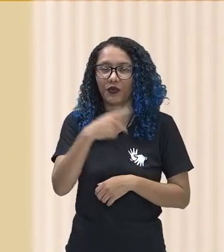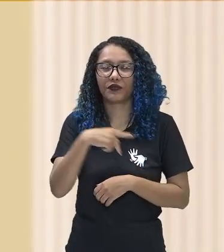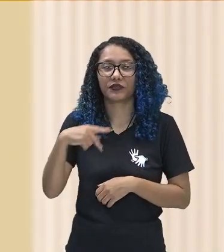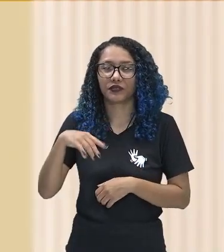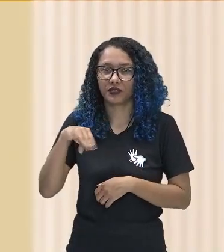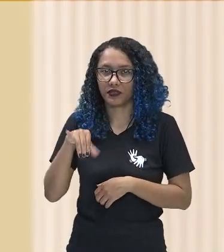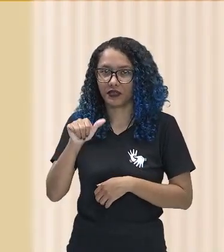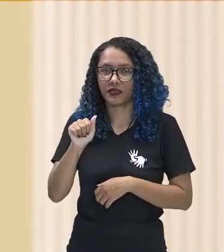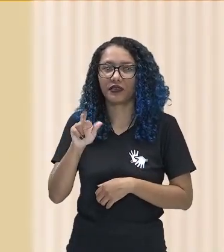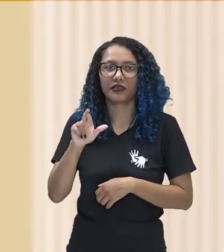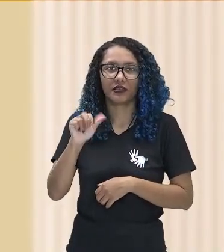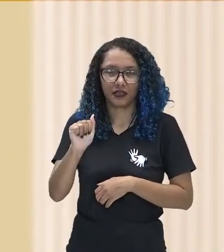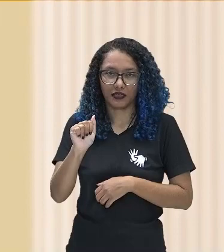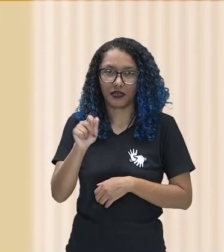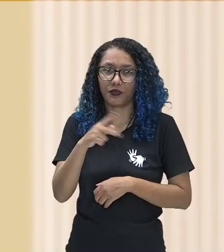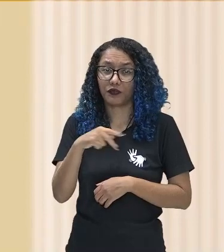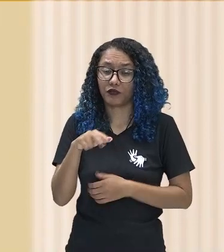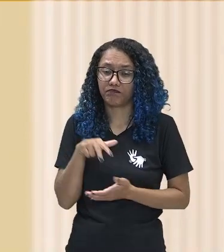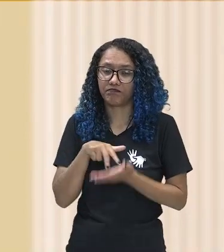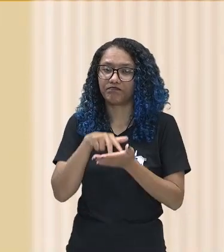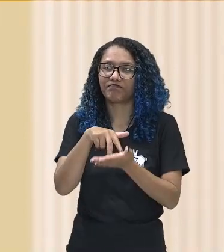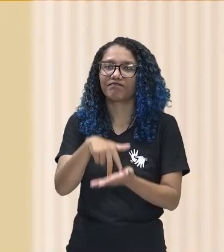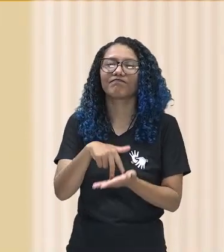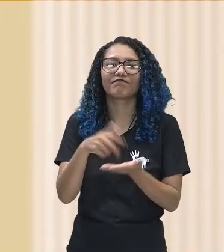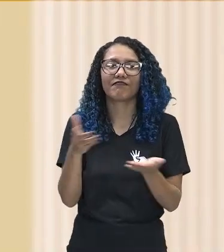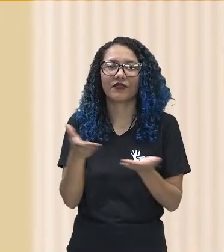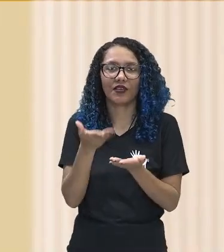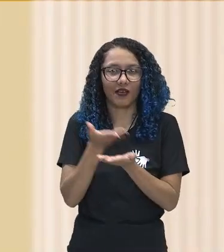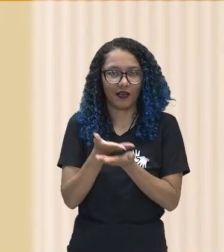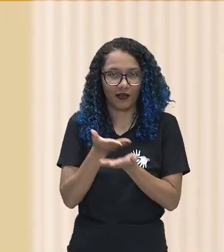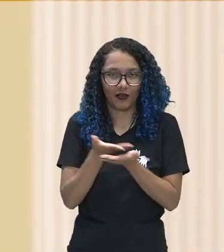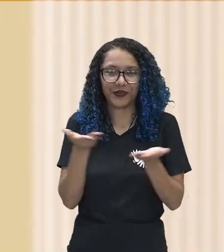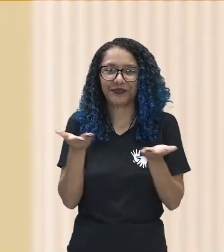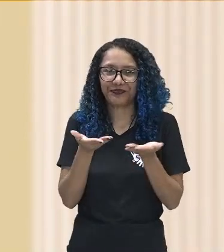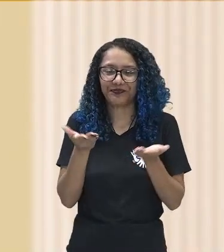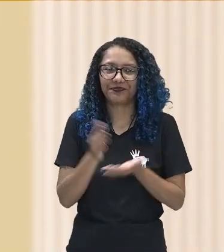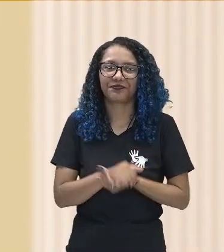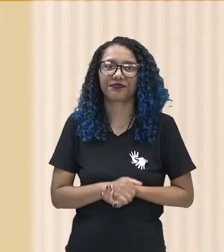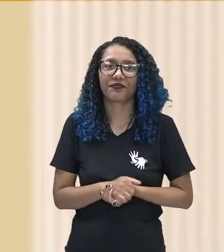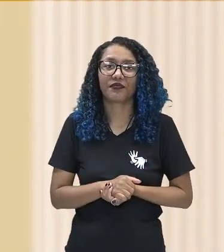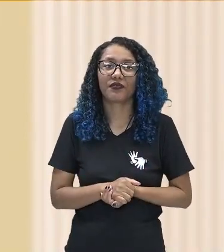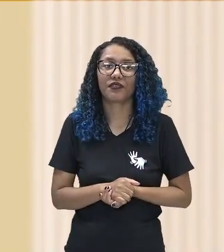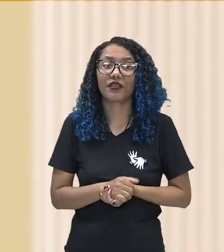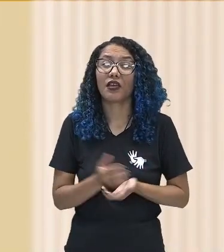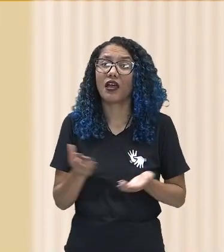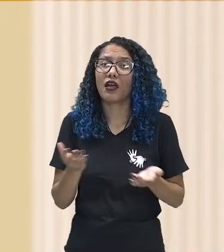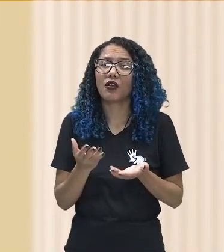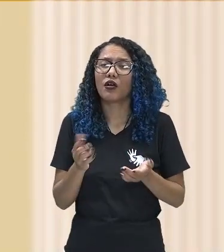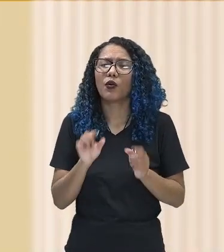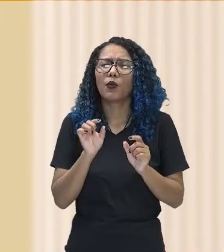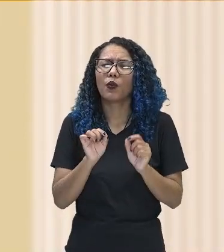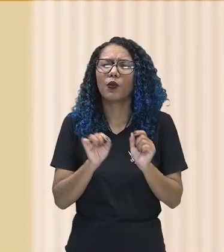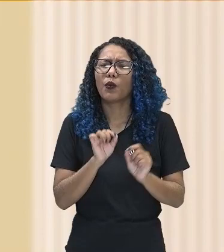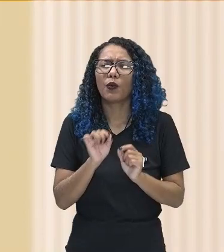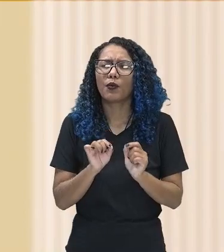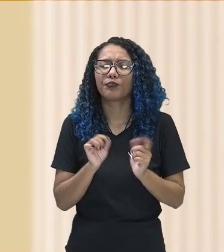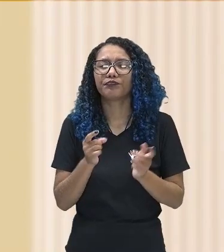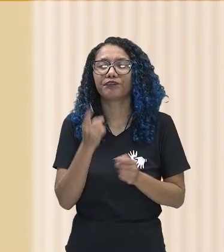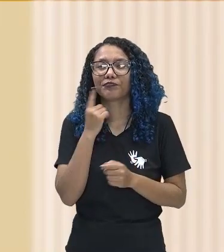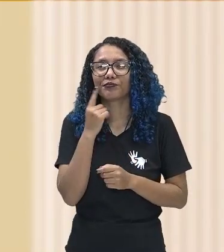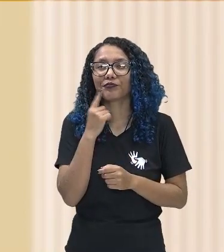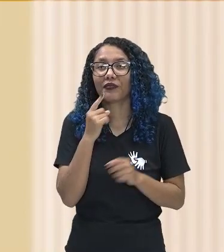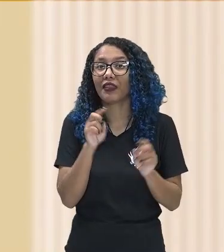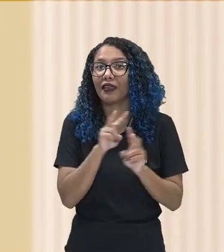Yara Graça, a professora que vai acompanhar vocês na aula de hoje e agora nós vamos observar, dar uma olhadinha